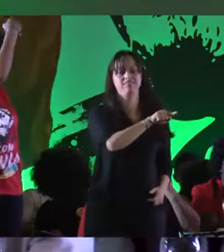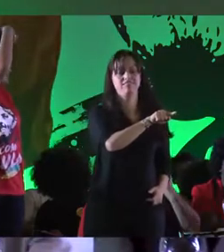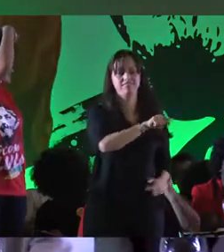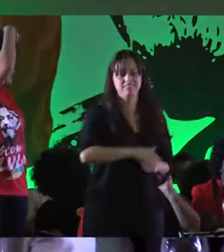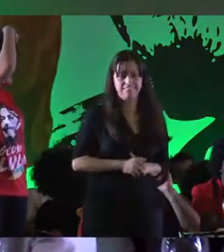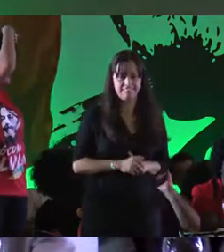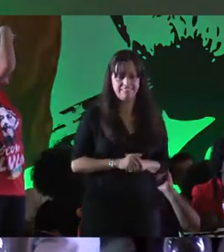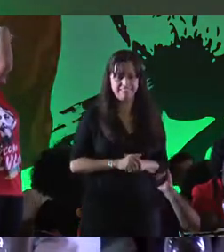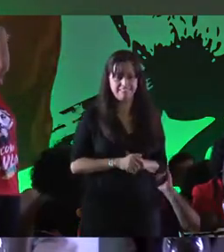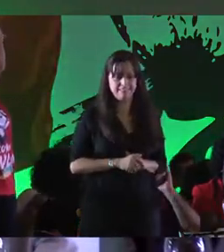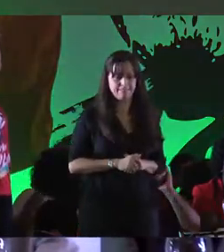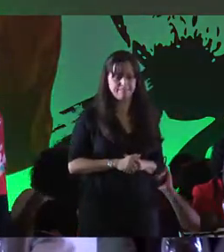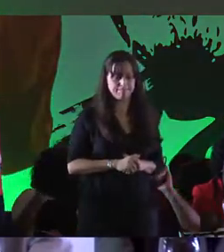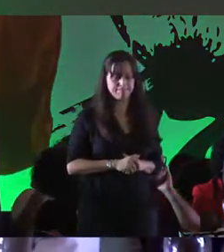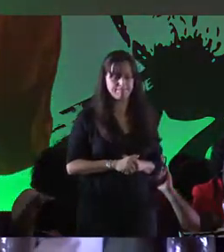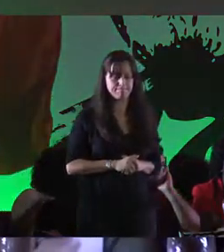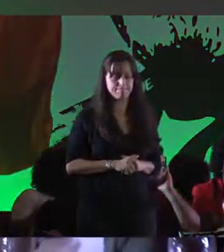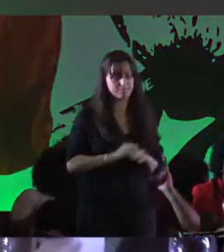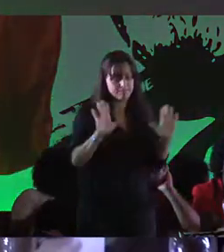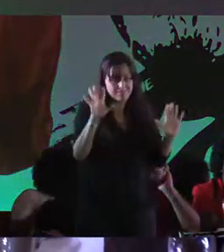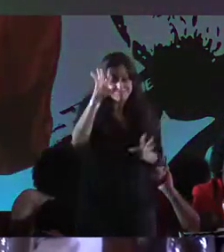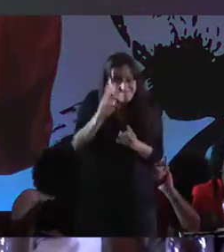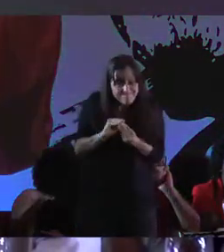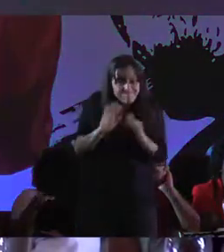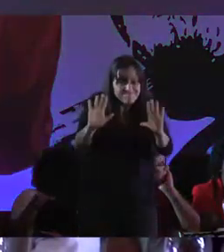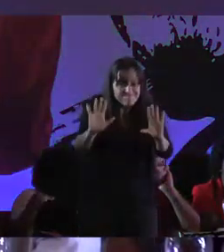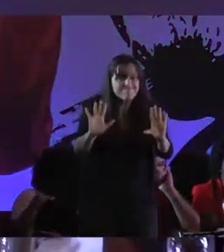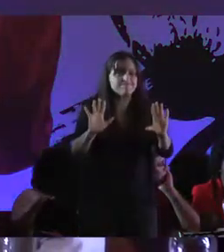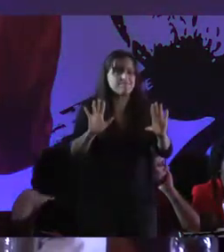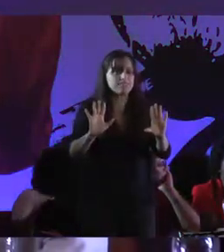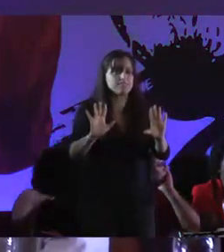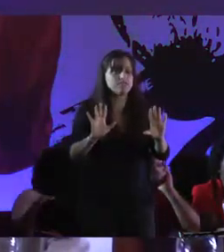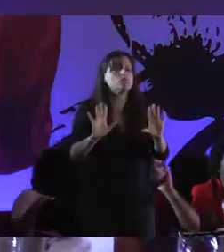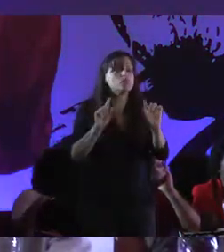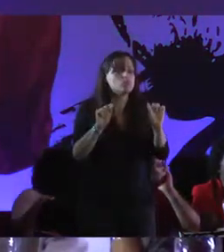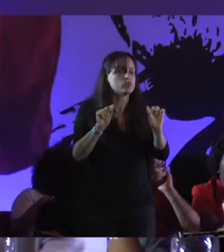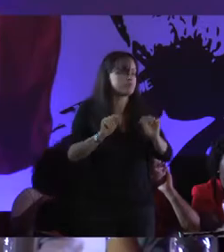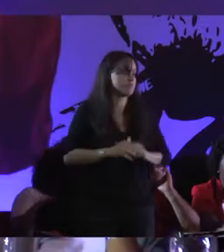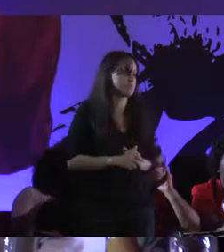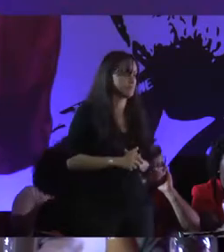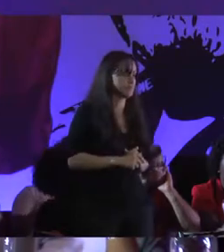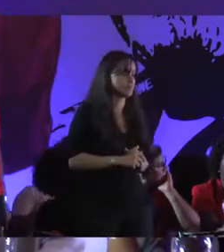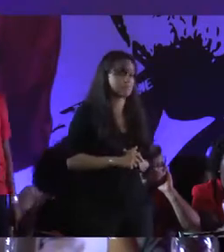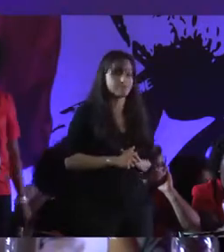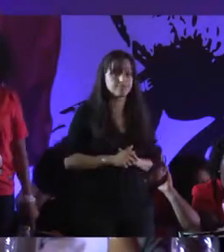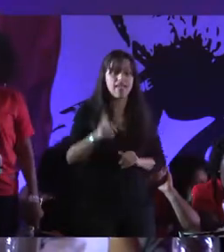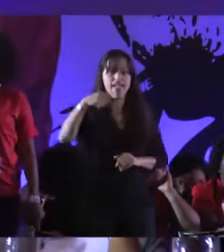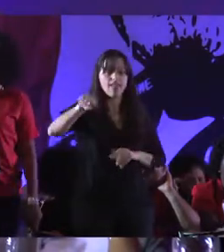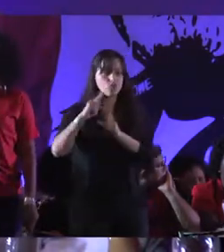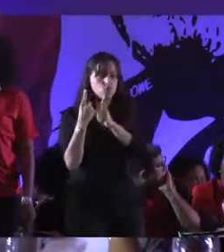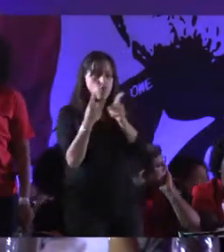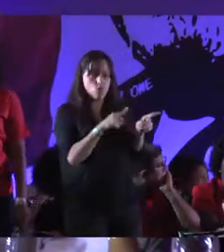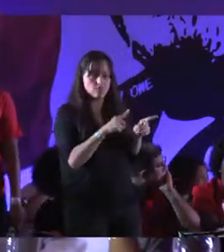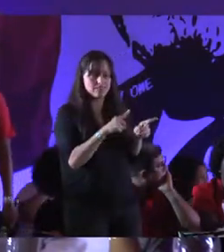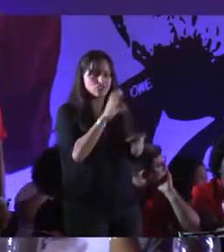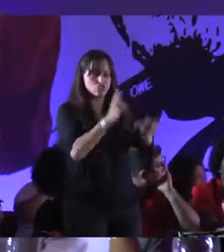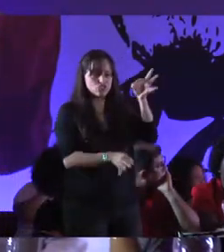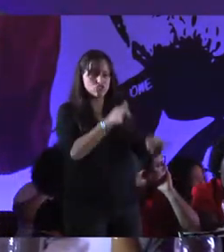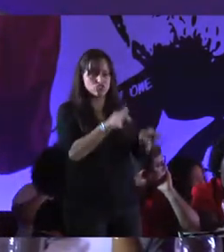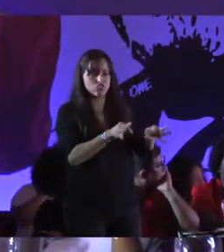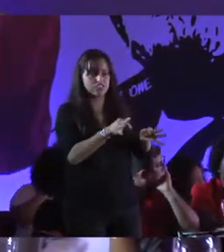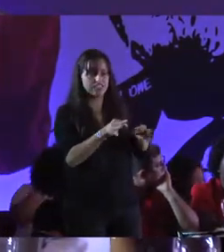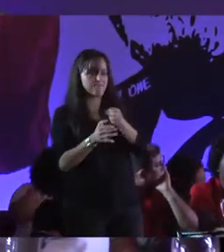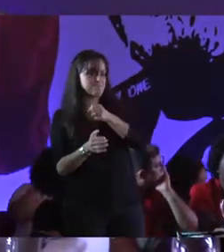Aí, para concluir, eles foram o seguinte, condenaram o Lula e